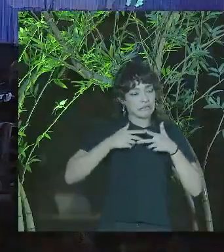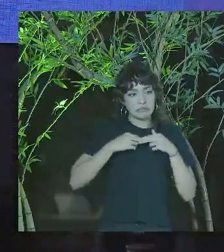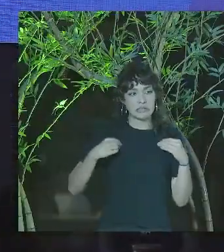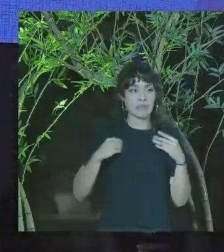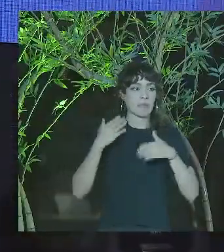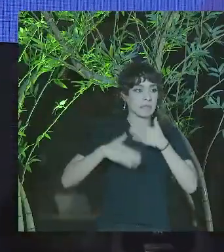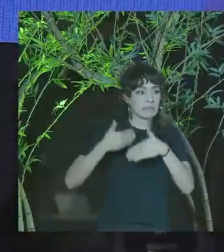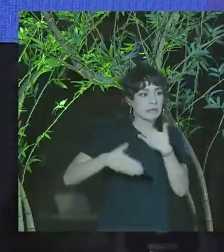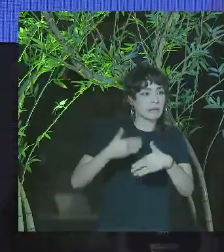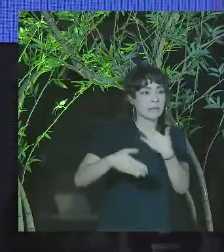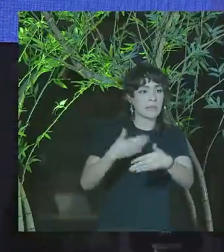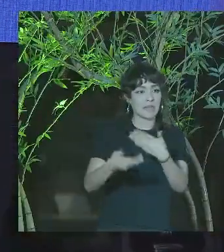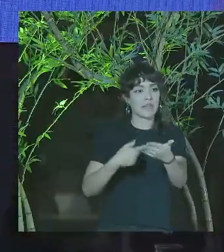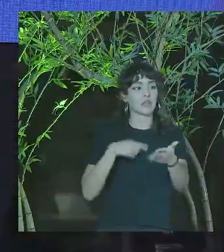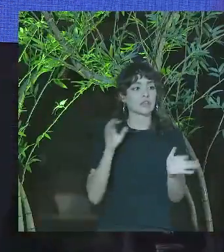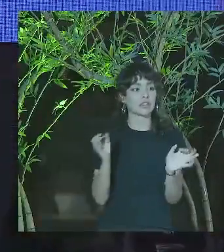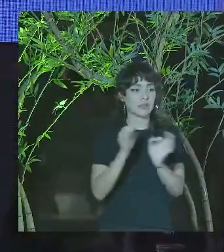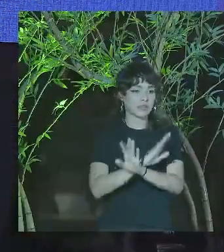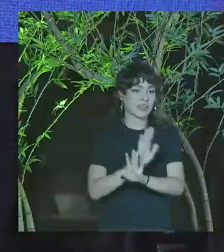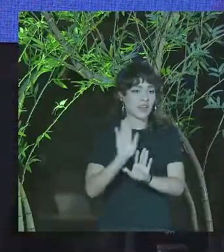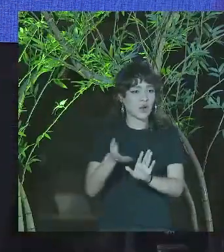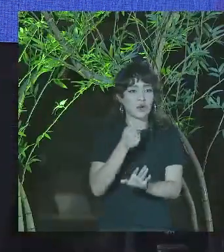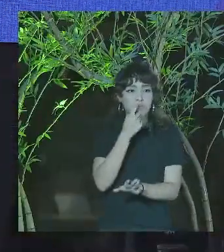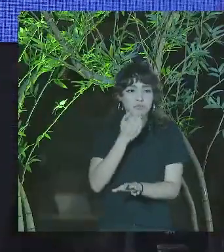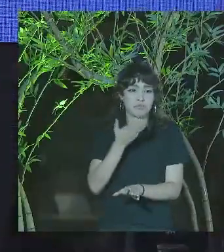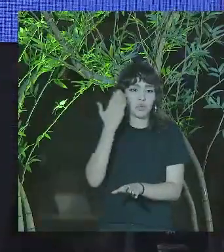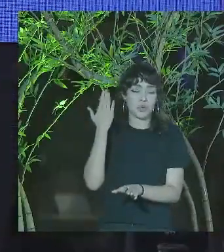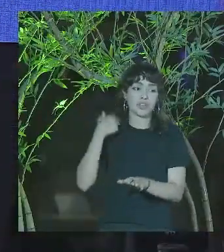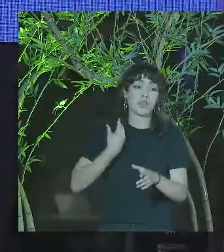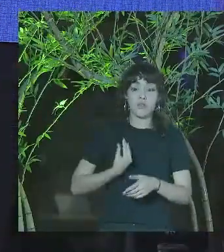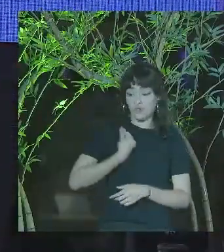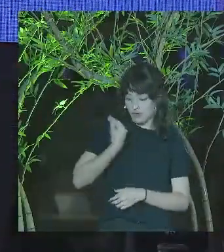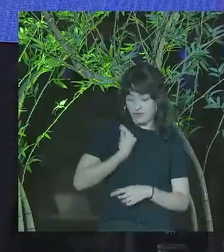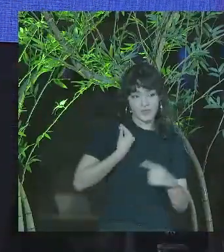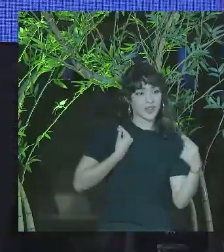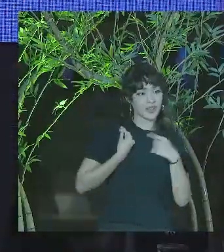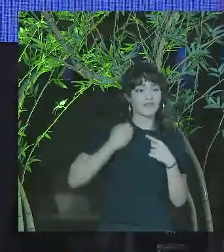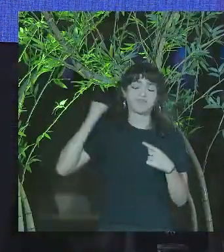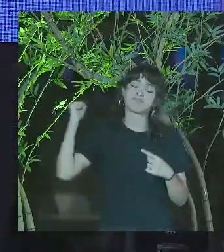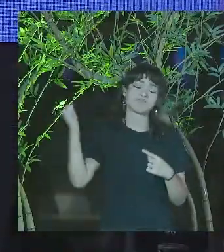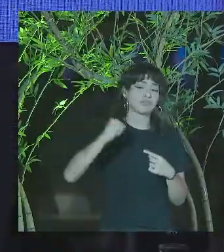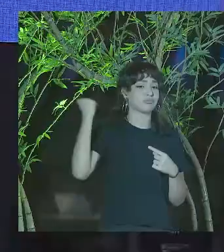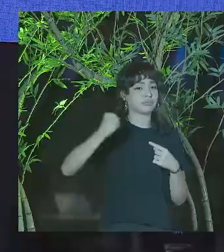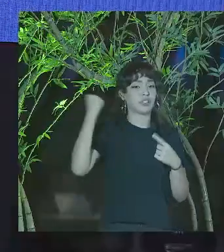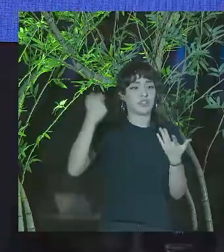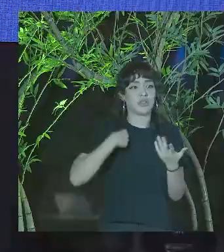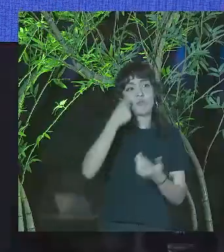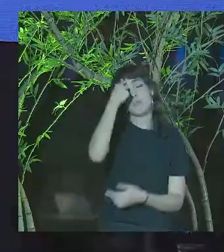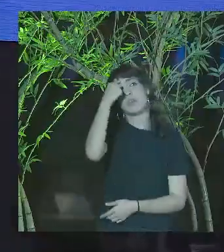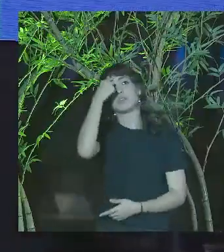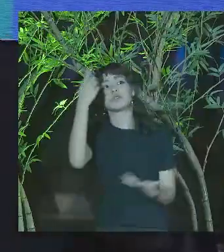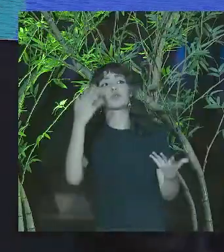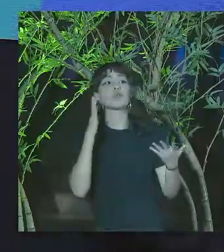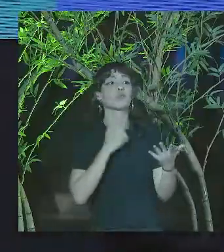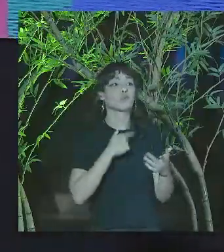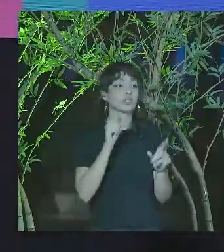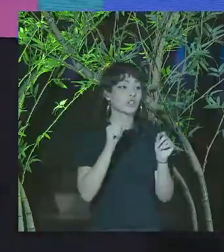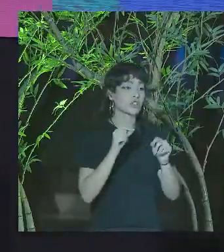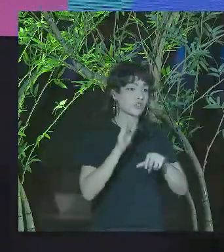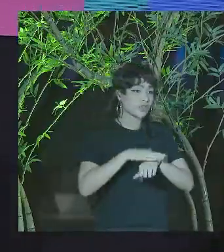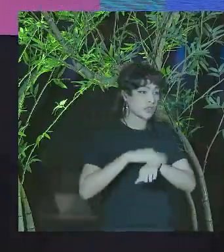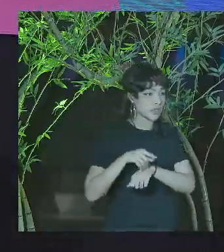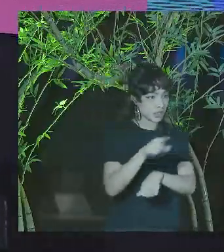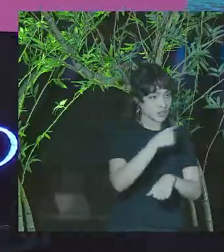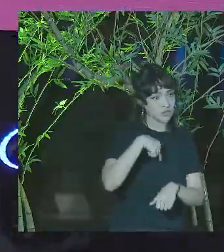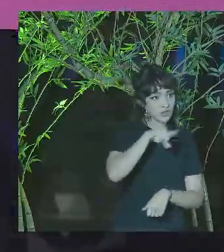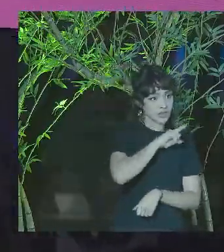agora recentemente, né? Então, viver para mim está muito urgente. Na hora que eu penso que o que a gente está fazendo faz com que